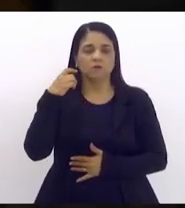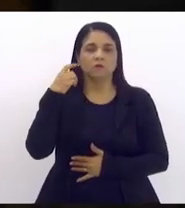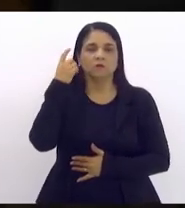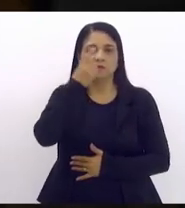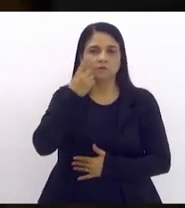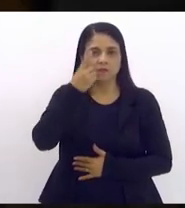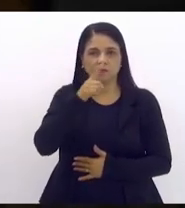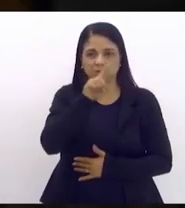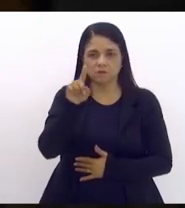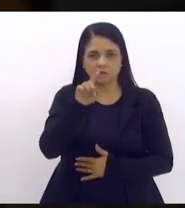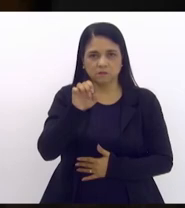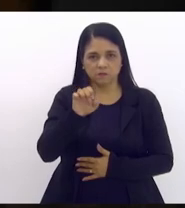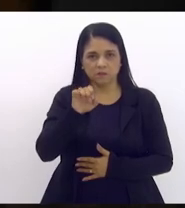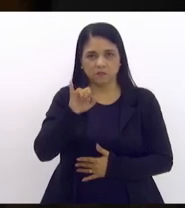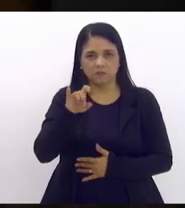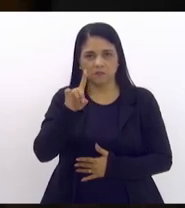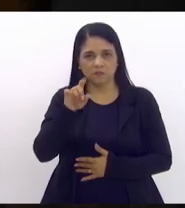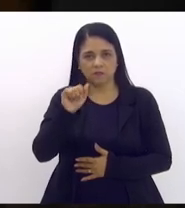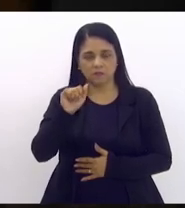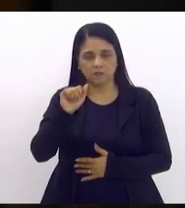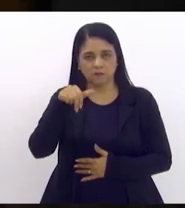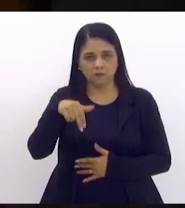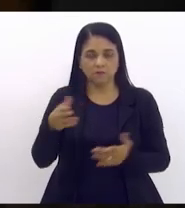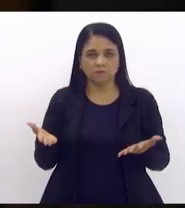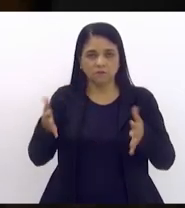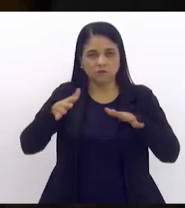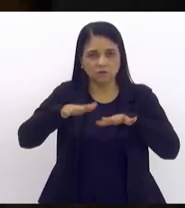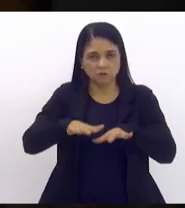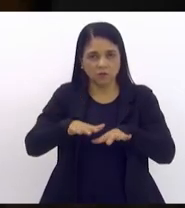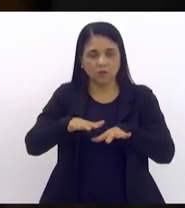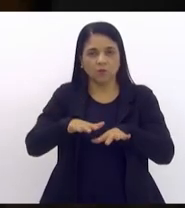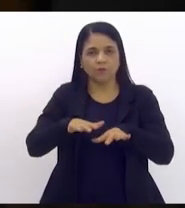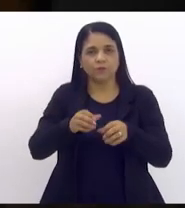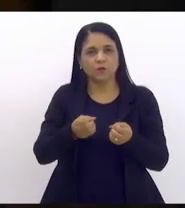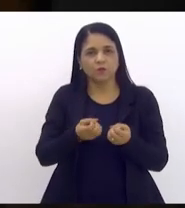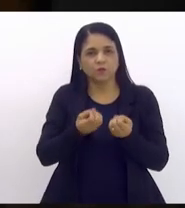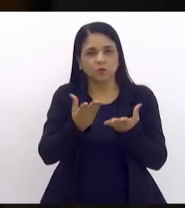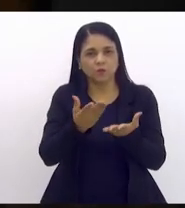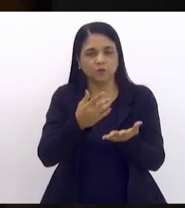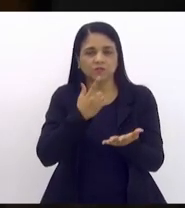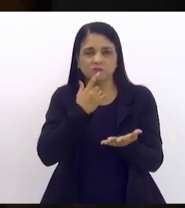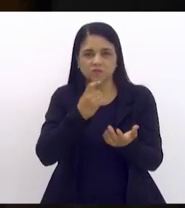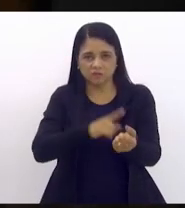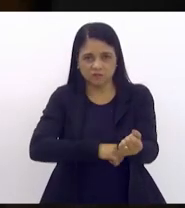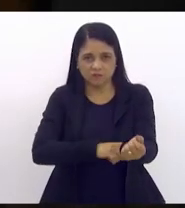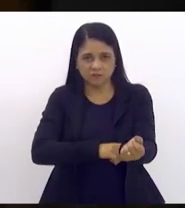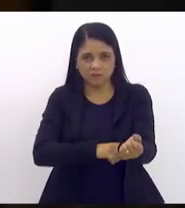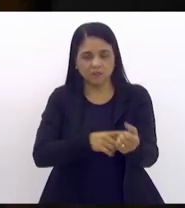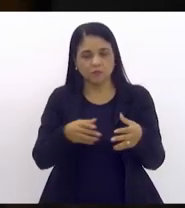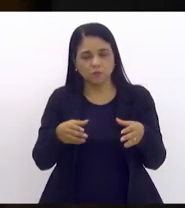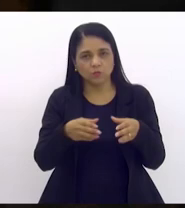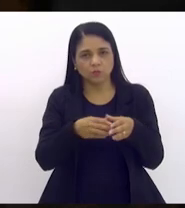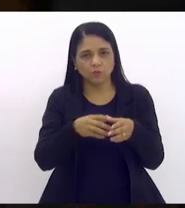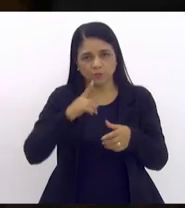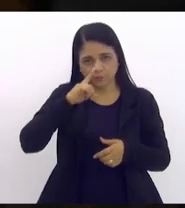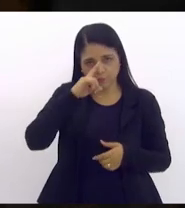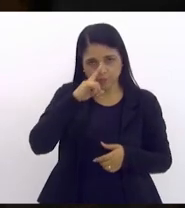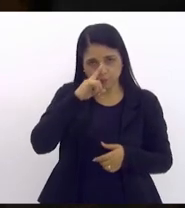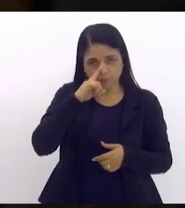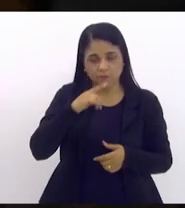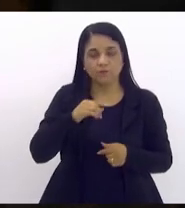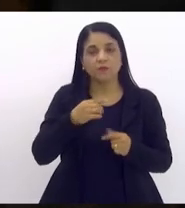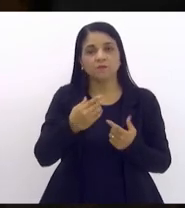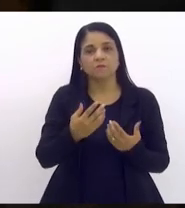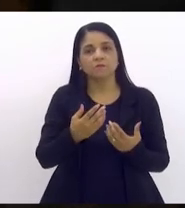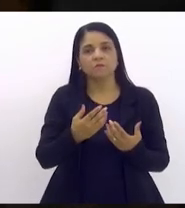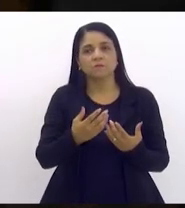que dispõe sobre a inclusão de doadores regulares de sangue no grupo de risco ou grupo prioritário para